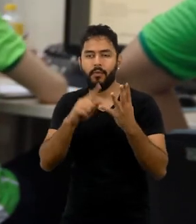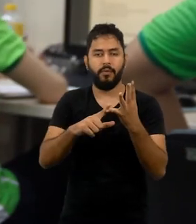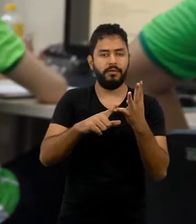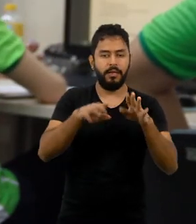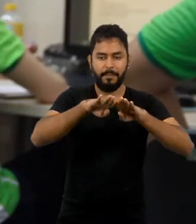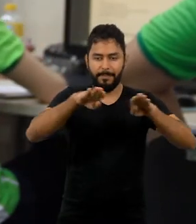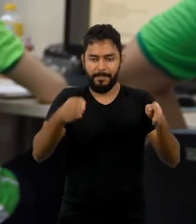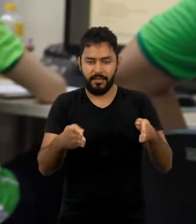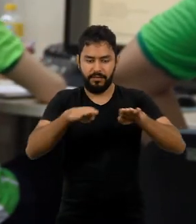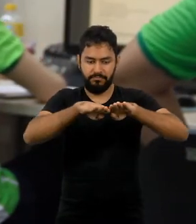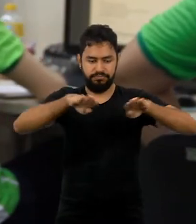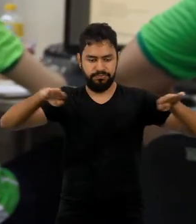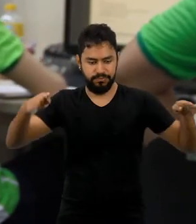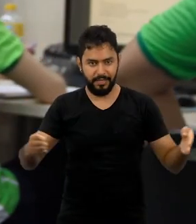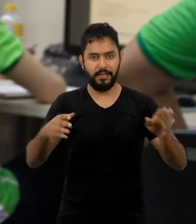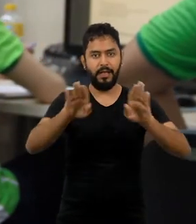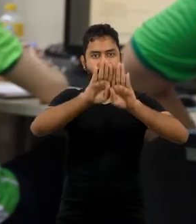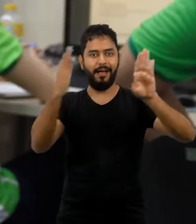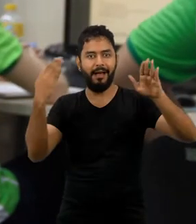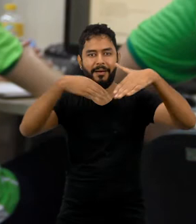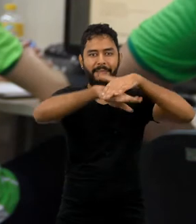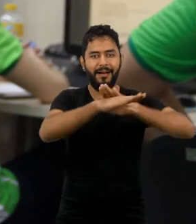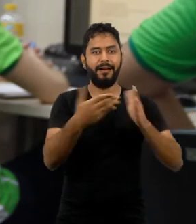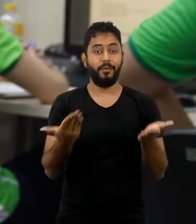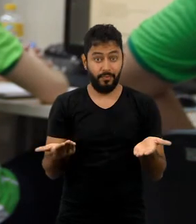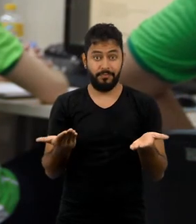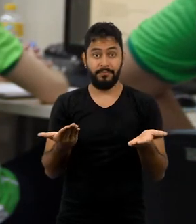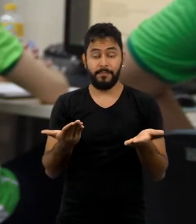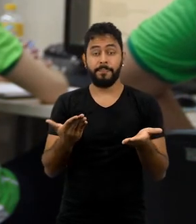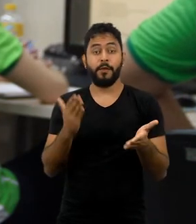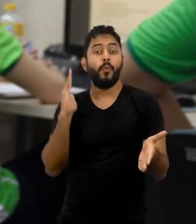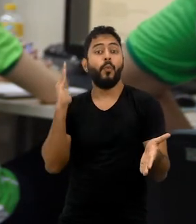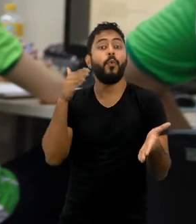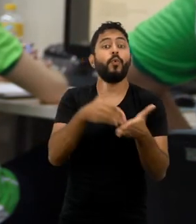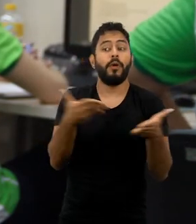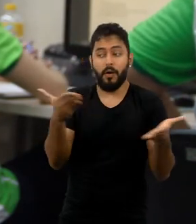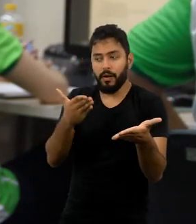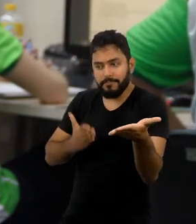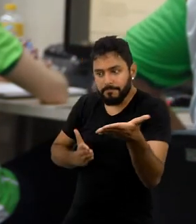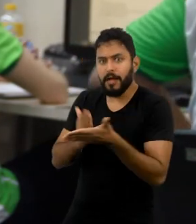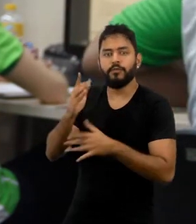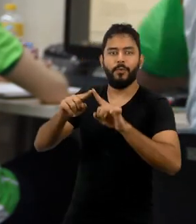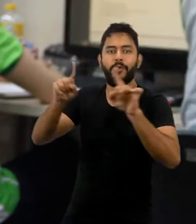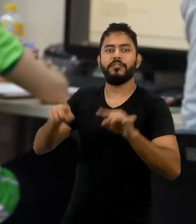mesa, bancada, armários. E o último agora que a gente aprovou